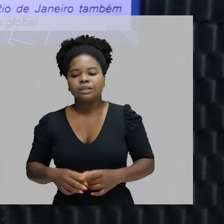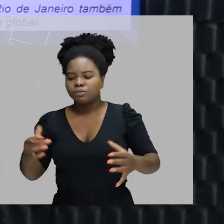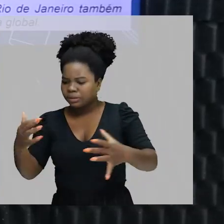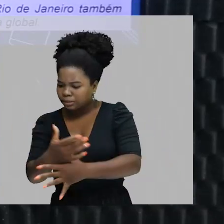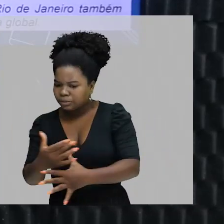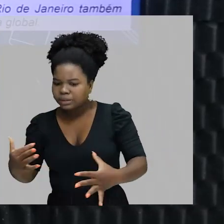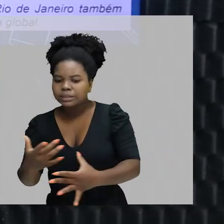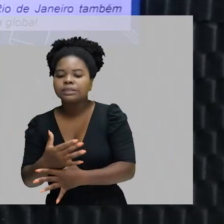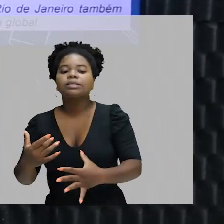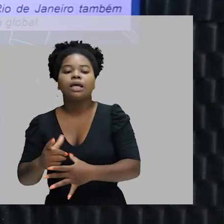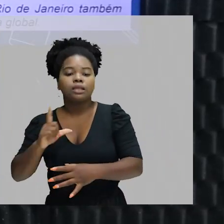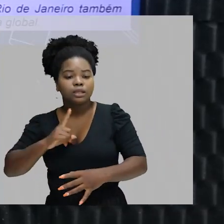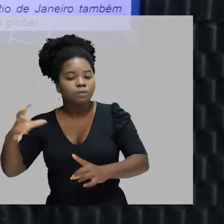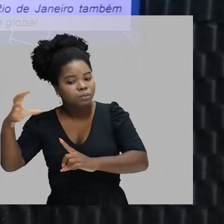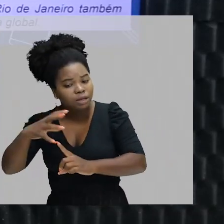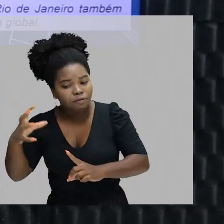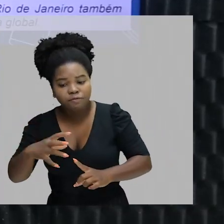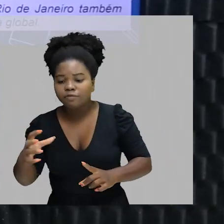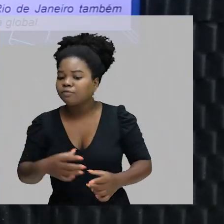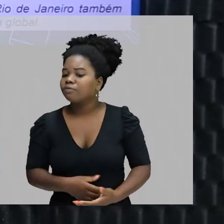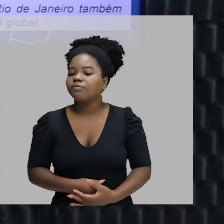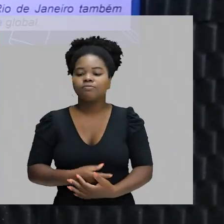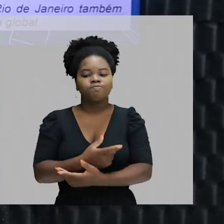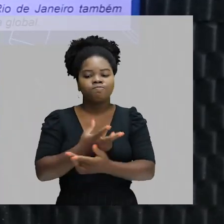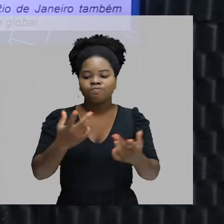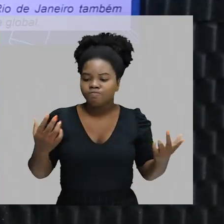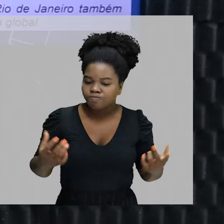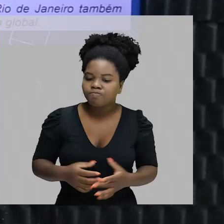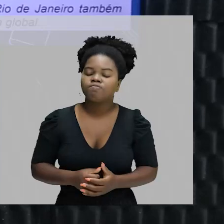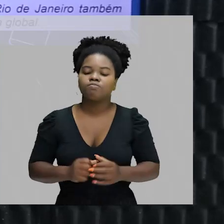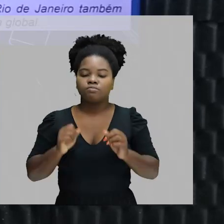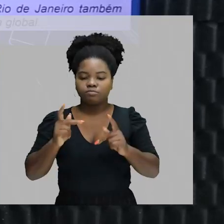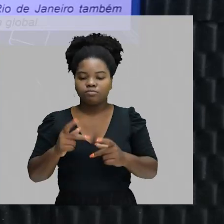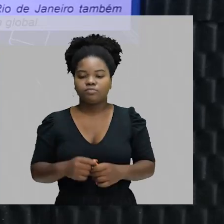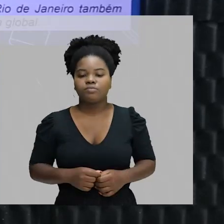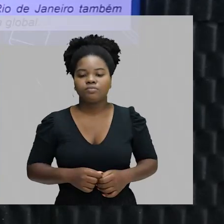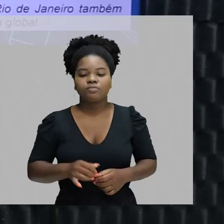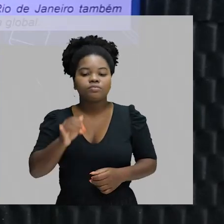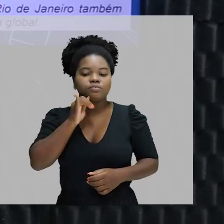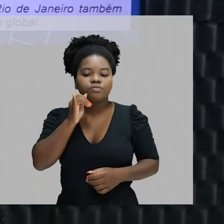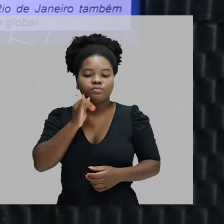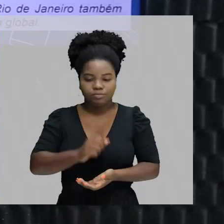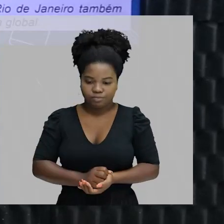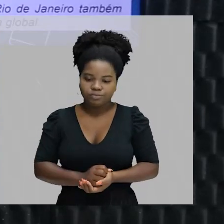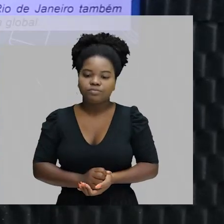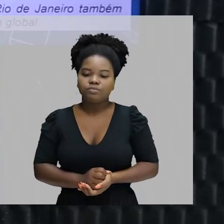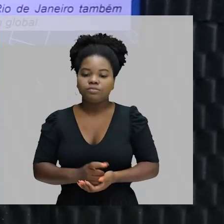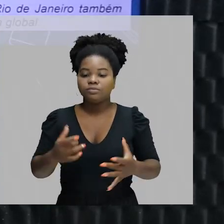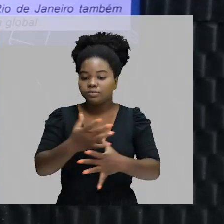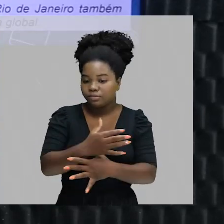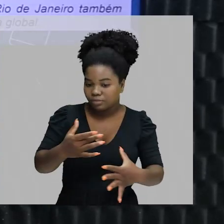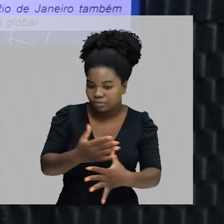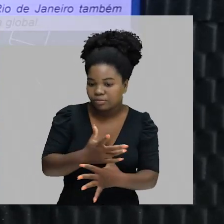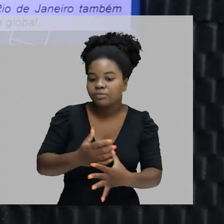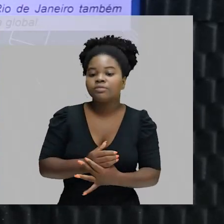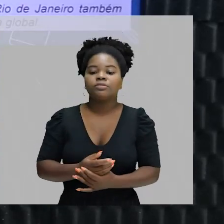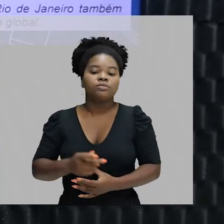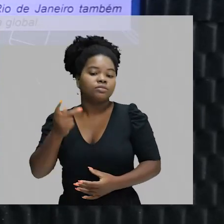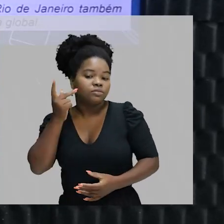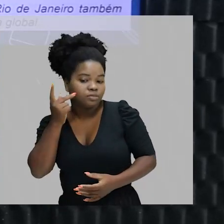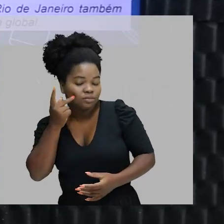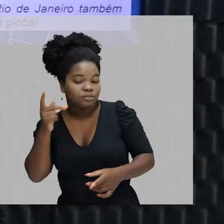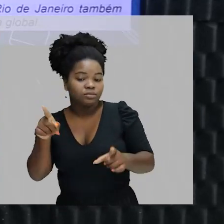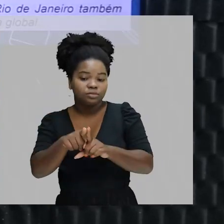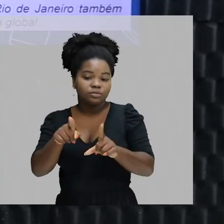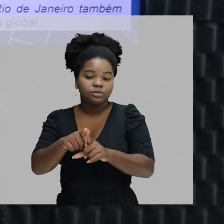principalmente além dos seus estados. A gente pode citar aqui no Nordeste, por exemplo, as cidades de Salvador e Fortaleza. São duas cidades que têm